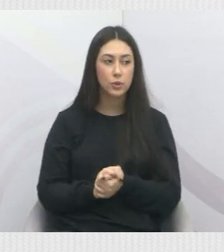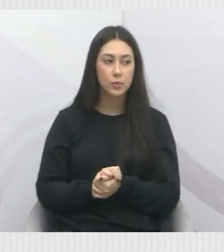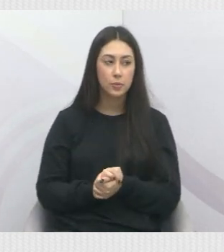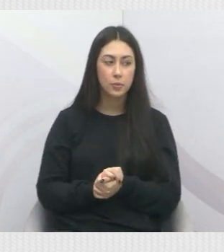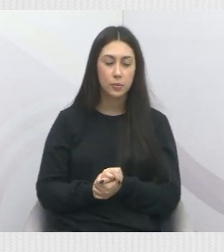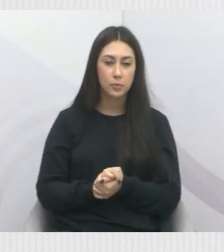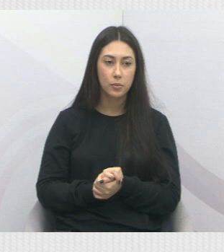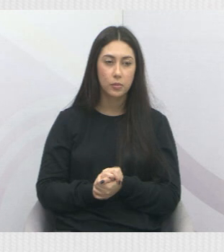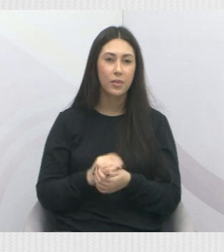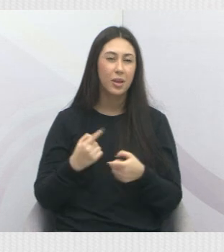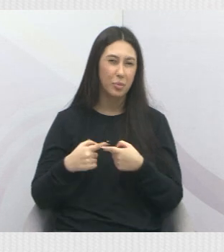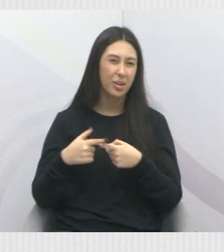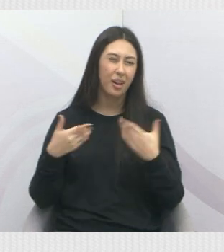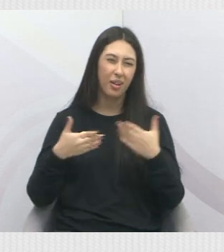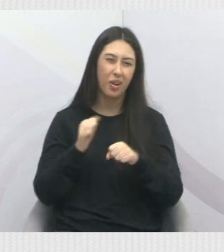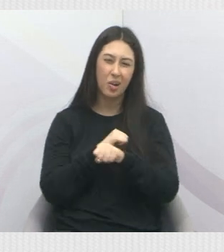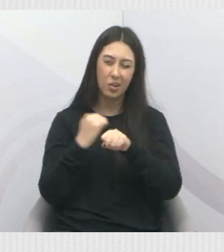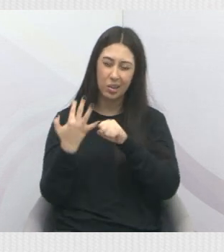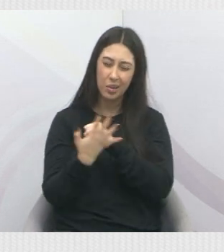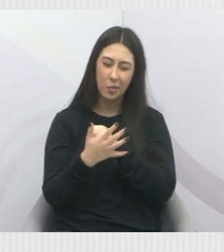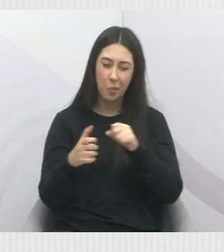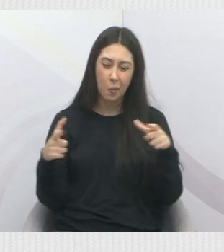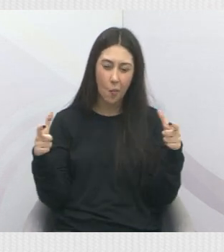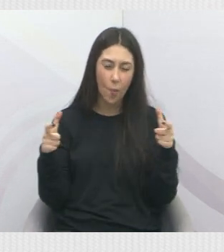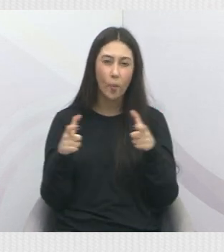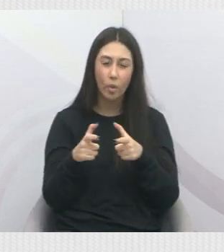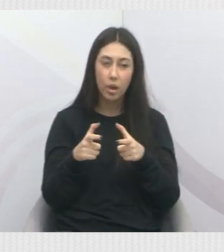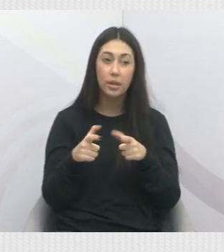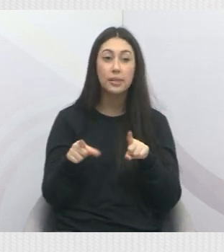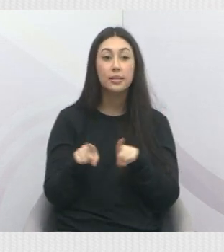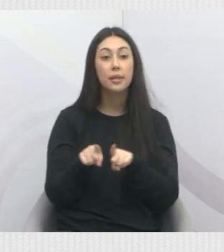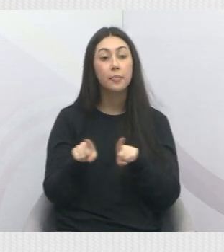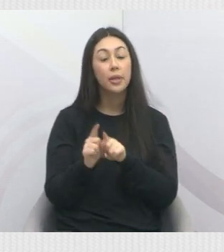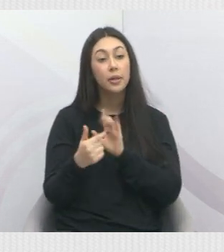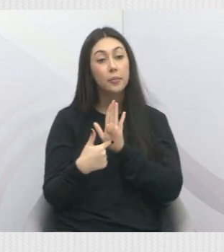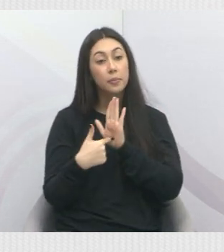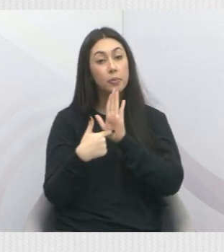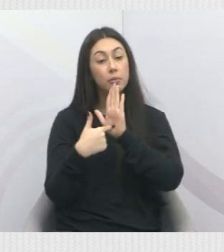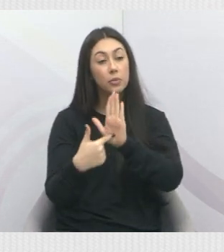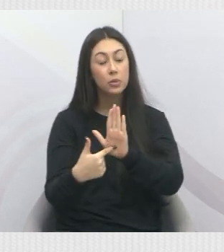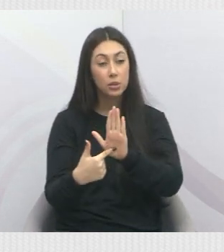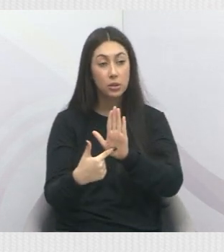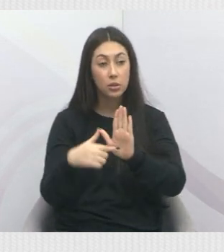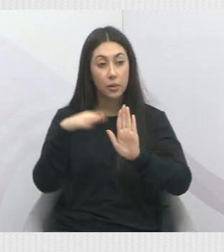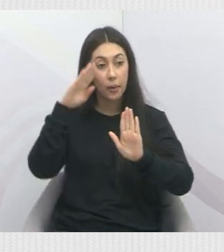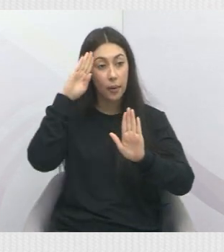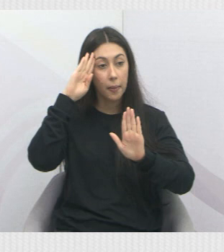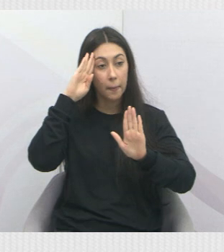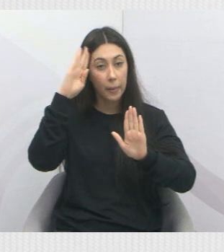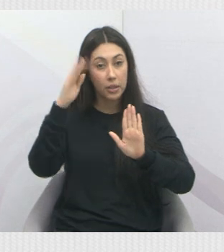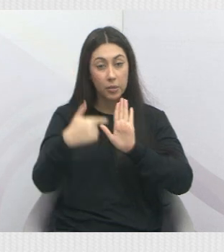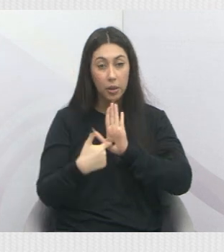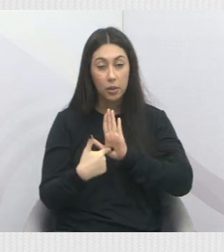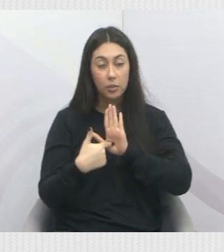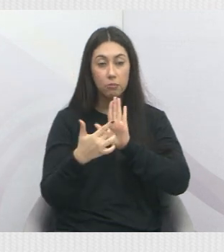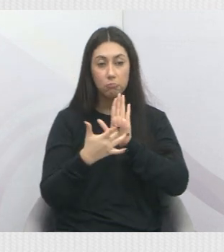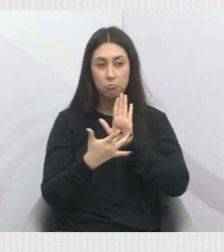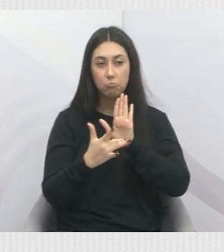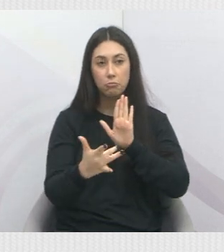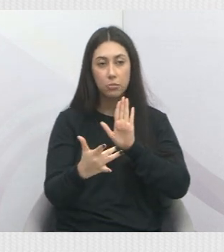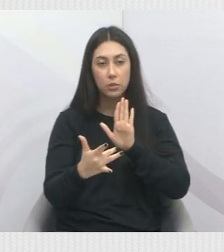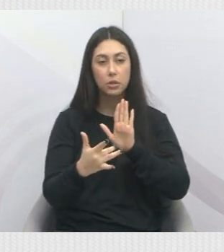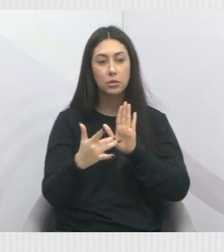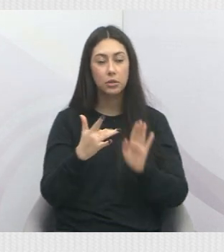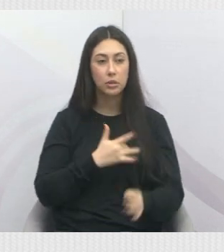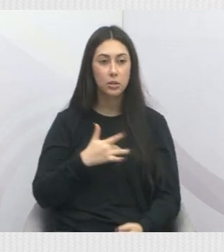acalmar da pandemia, e sinalizando o acesso principal de manifestação dos usuários